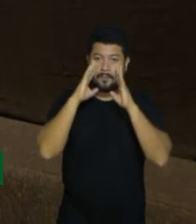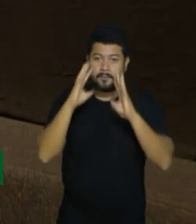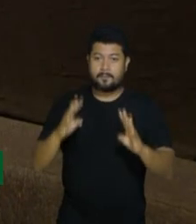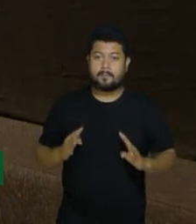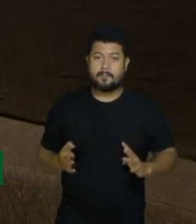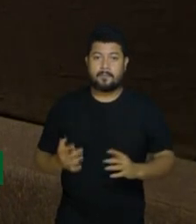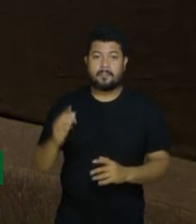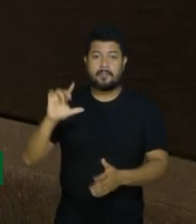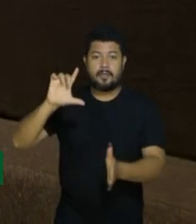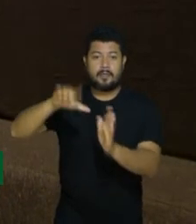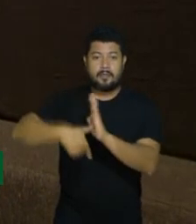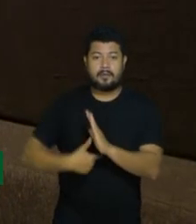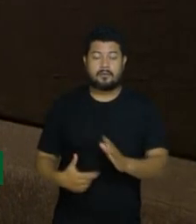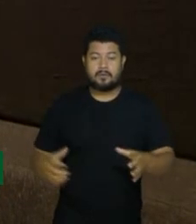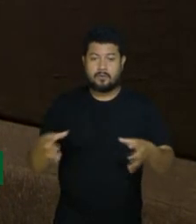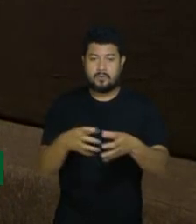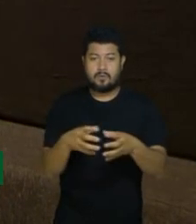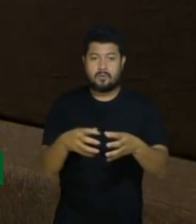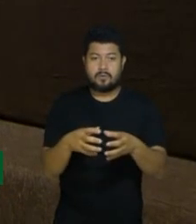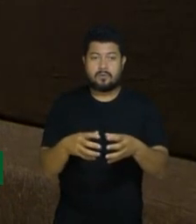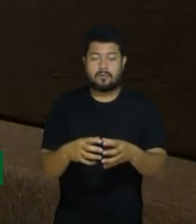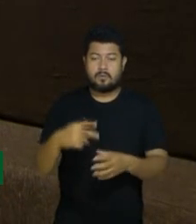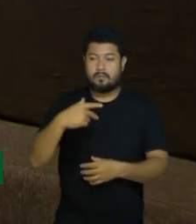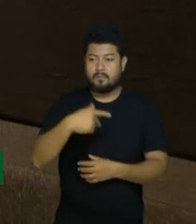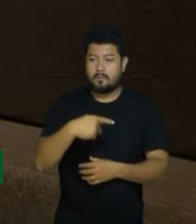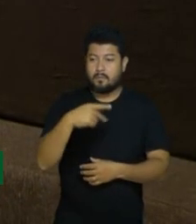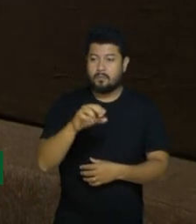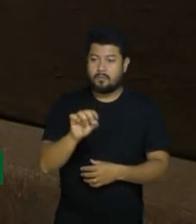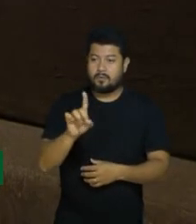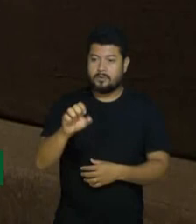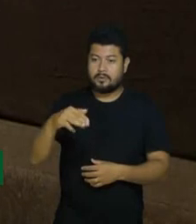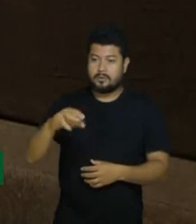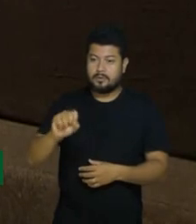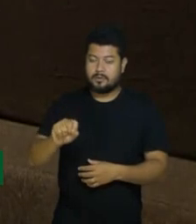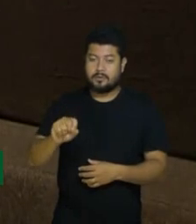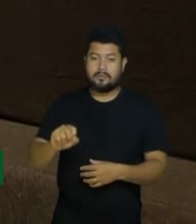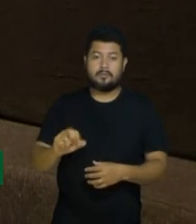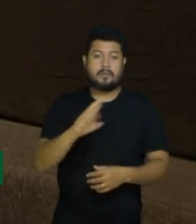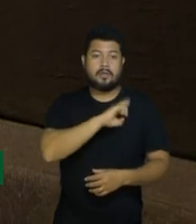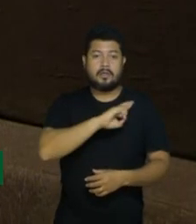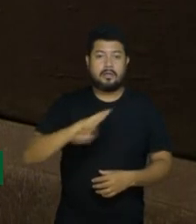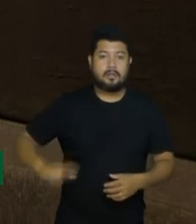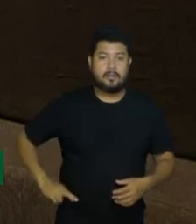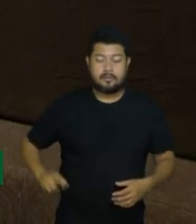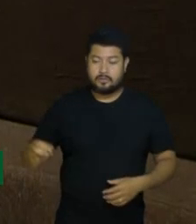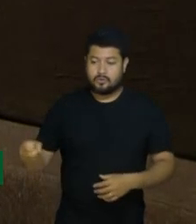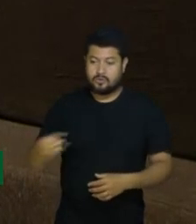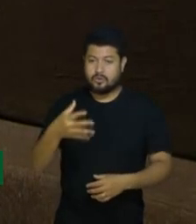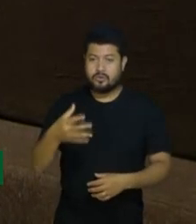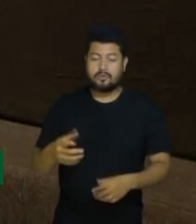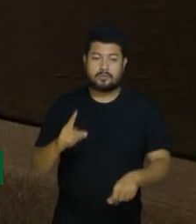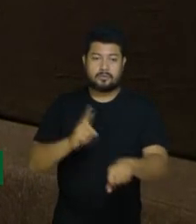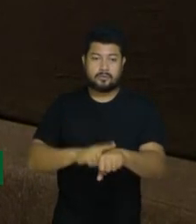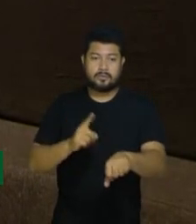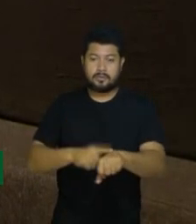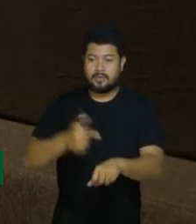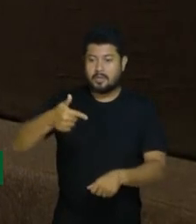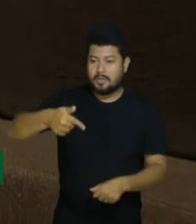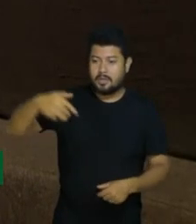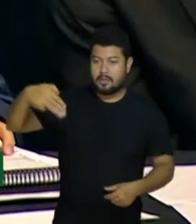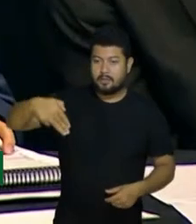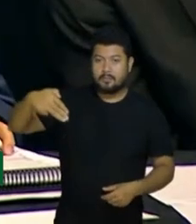Próximo horário destinado ao bloco Podemos, Republicanos e Partido Novo. Pelo tempo de até